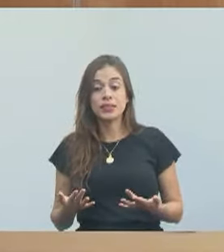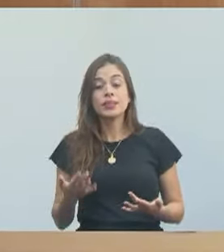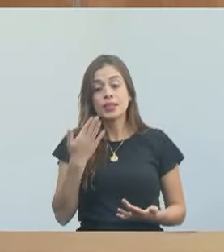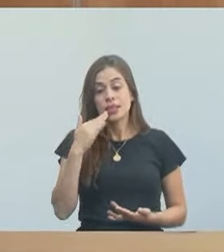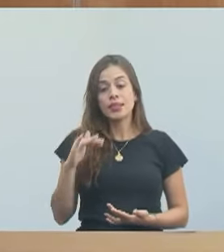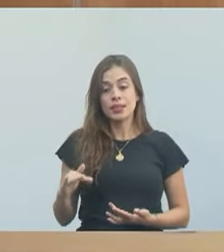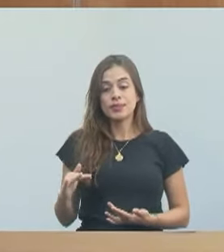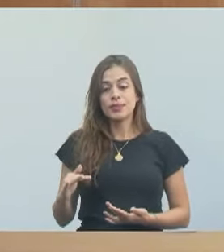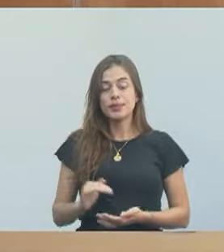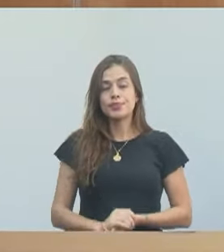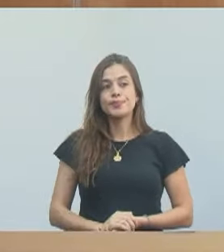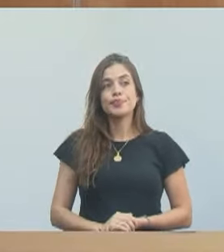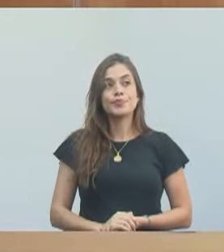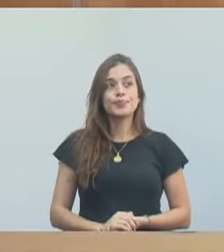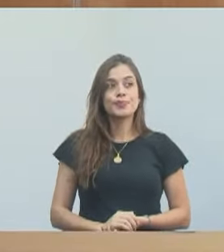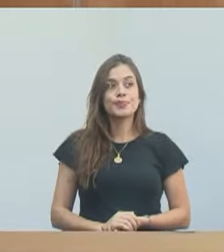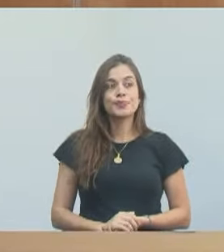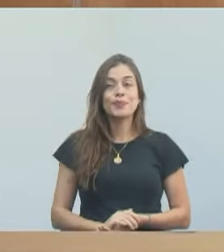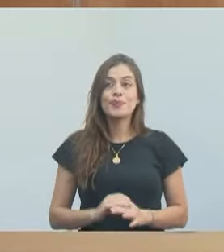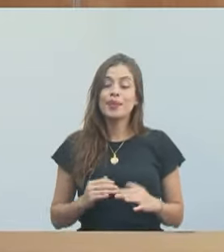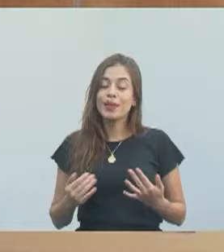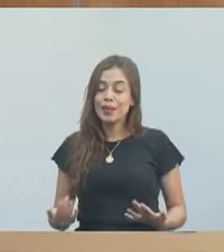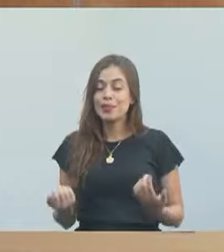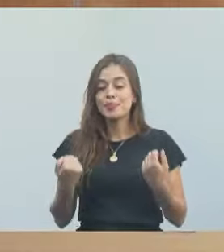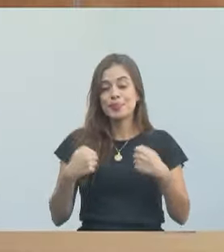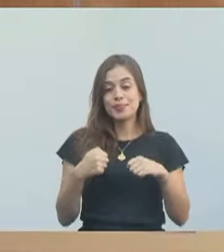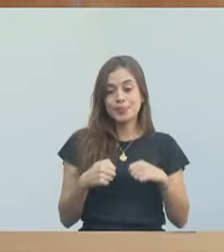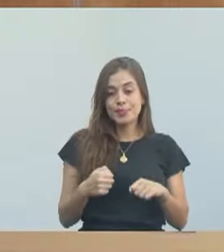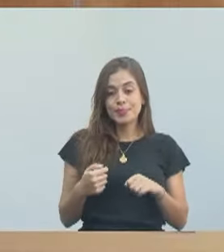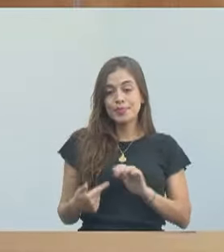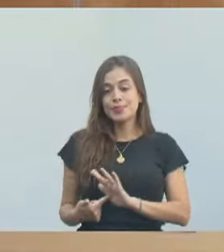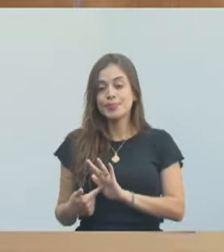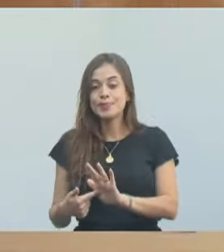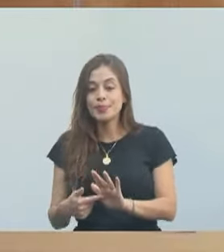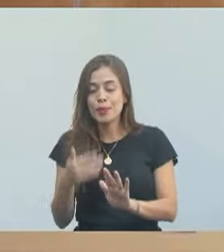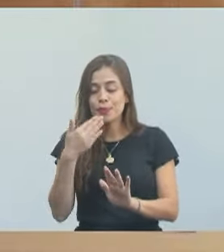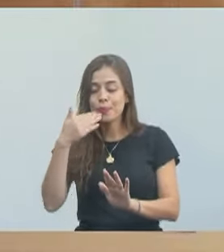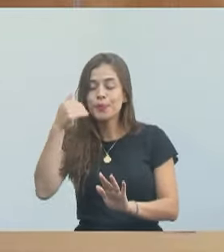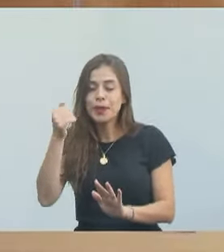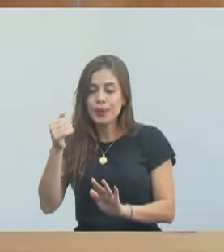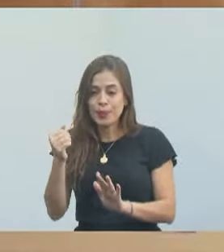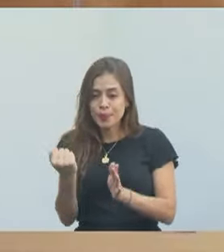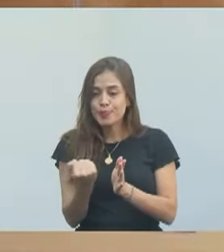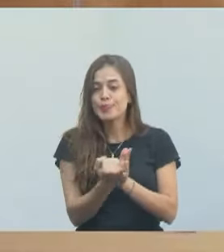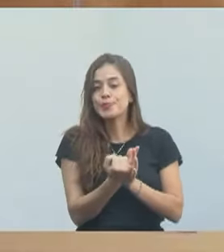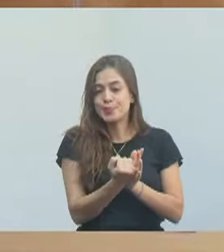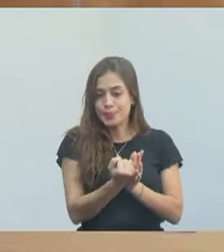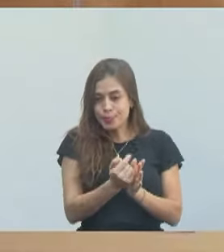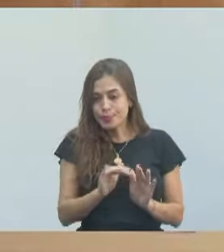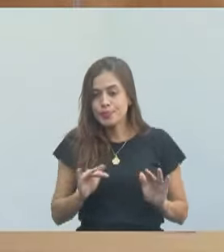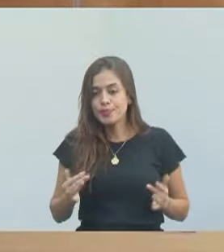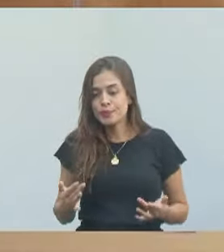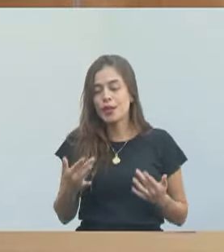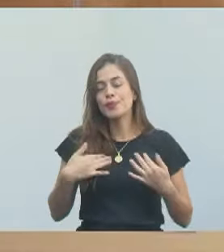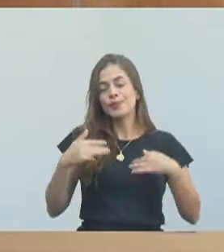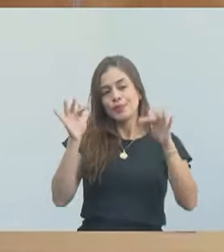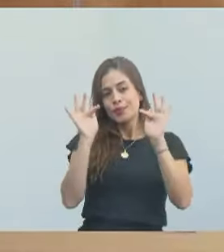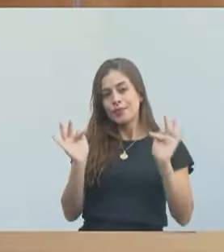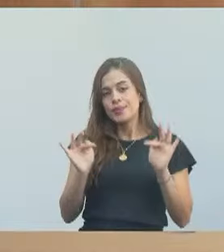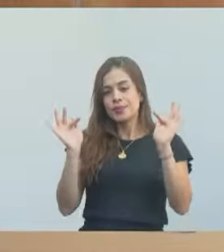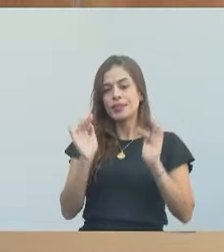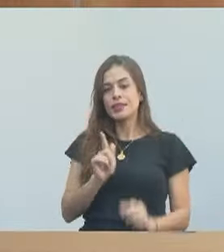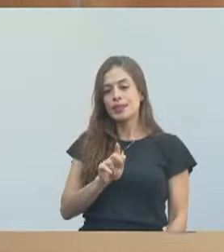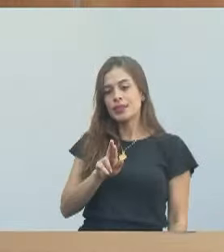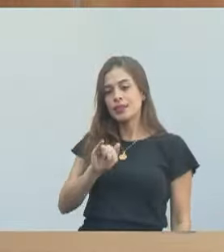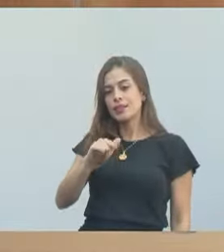aí. Nós temos que deixar para eles o nosso melhor. E eu fico feliz, Guilherme, fico feliz, Limão, e toda a